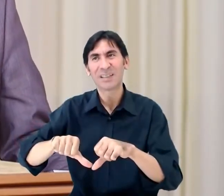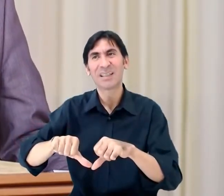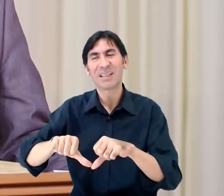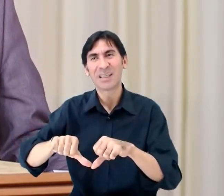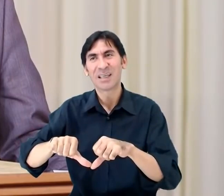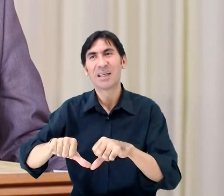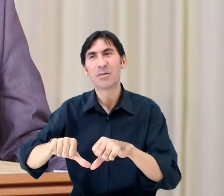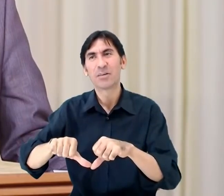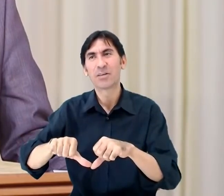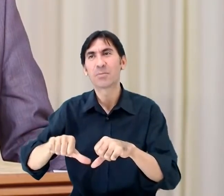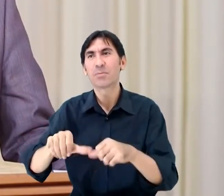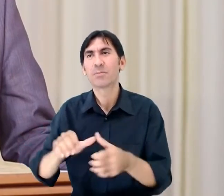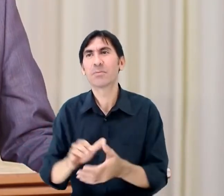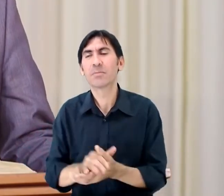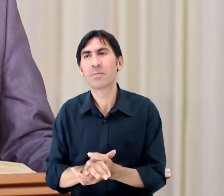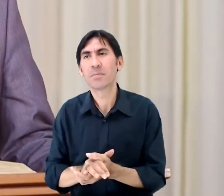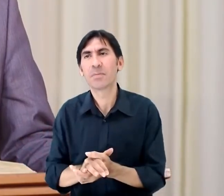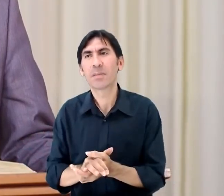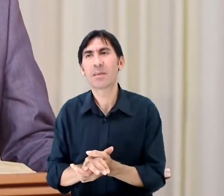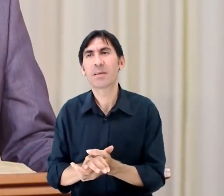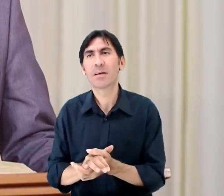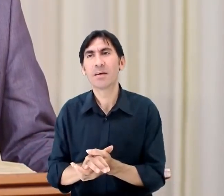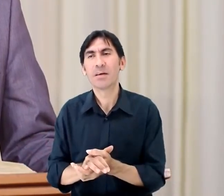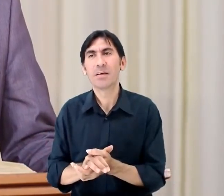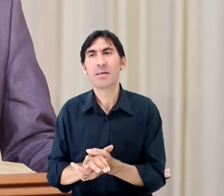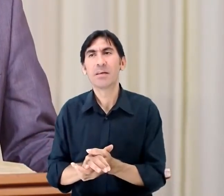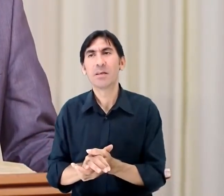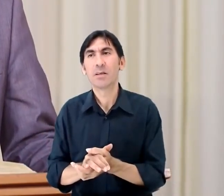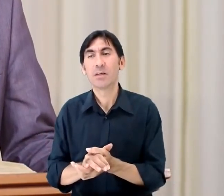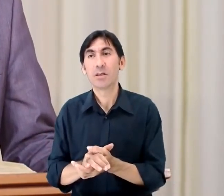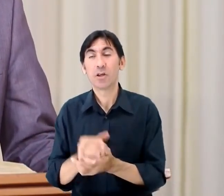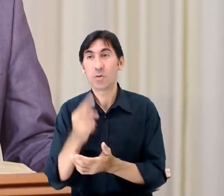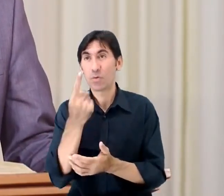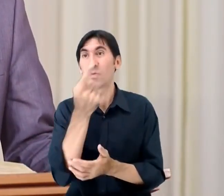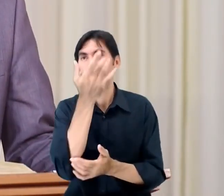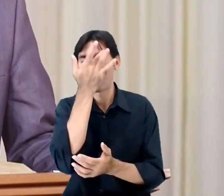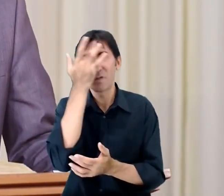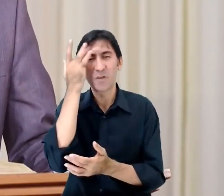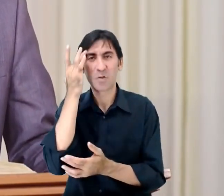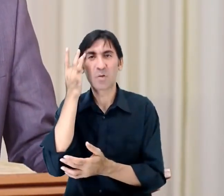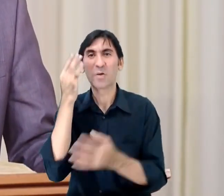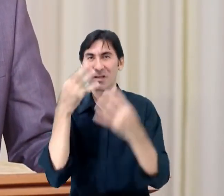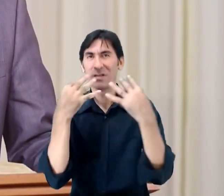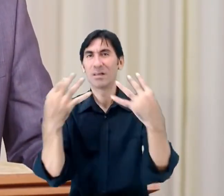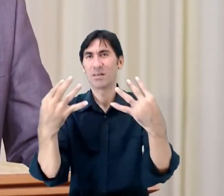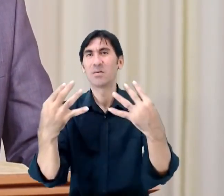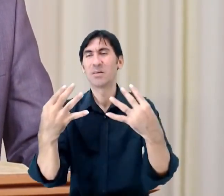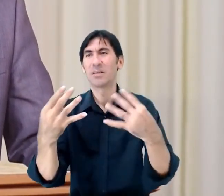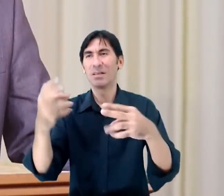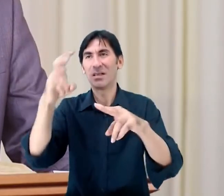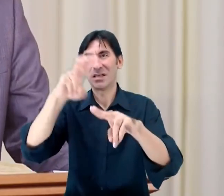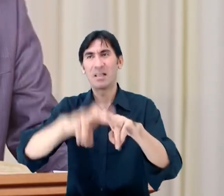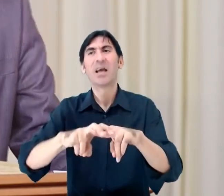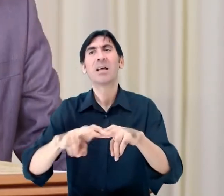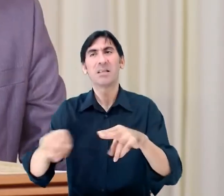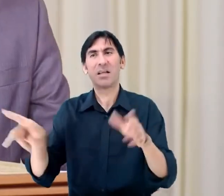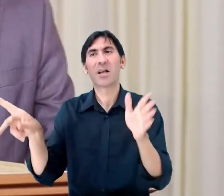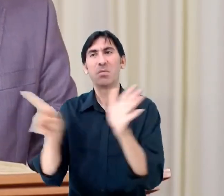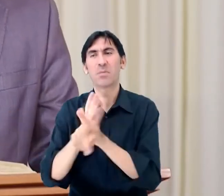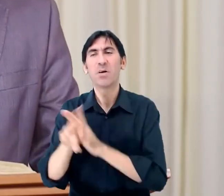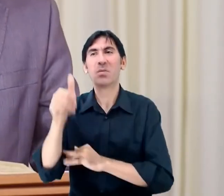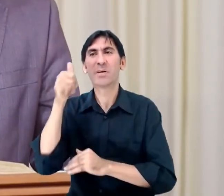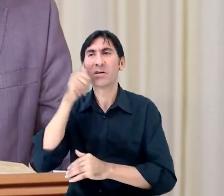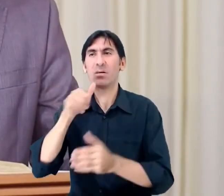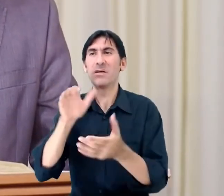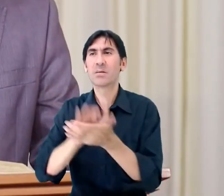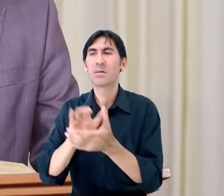levantou-se, era a esposa do fazendeiro para a qual George King trabalhava. E ela levantando-se, ela